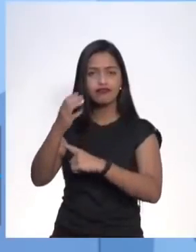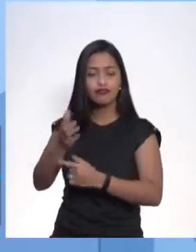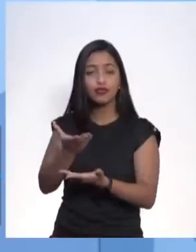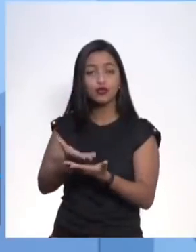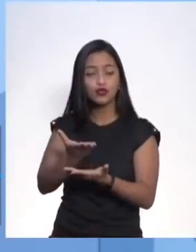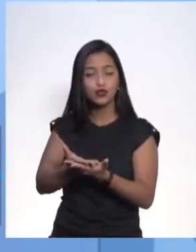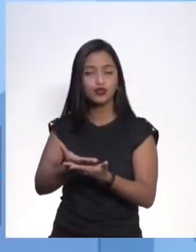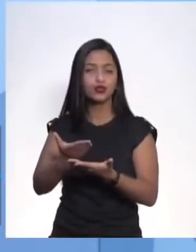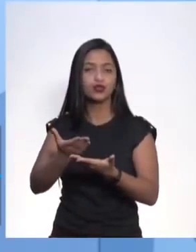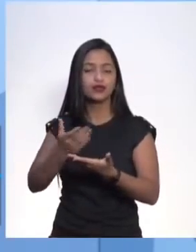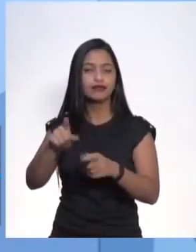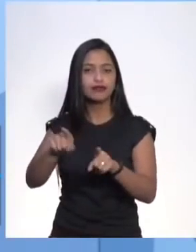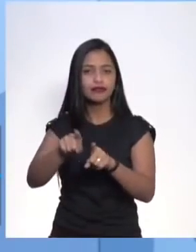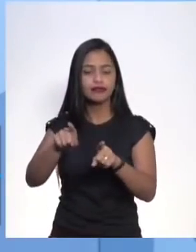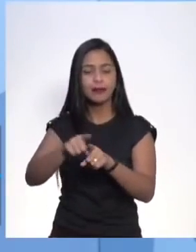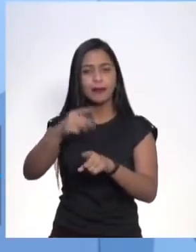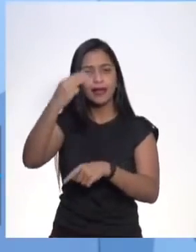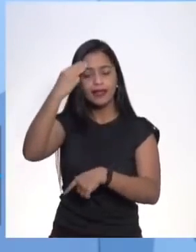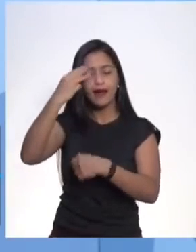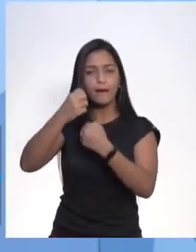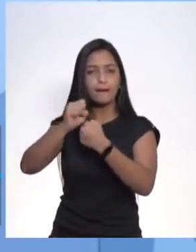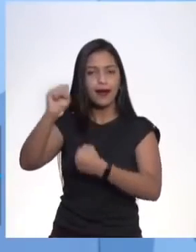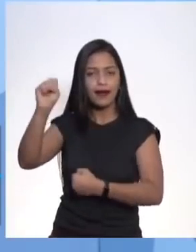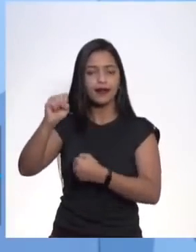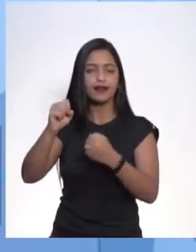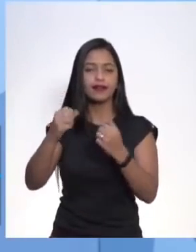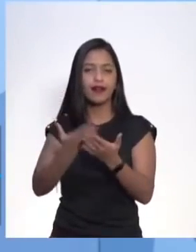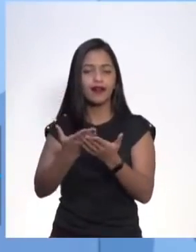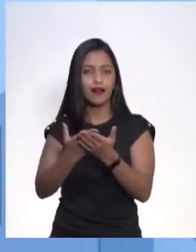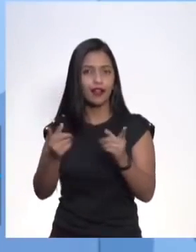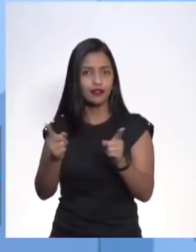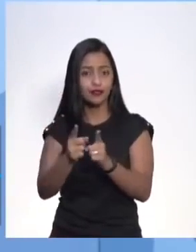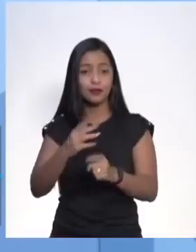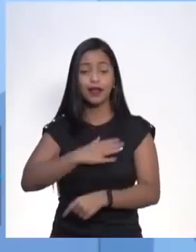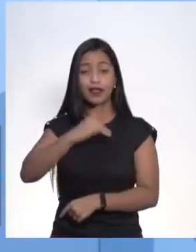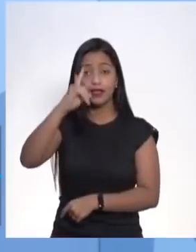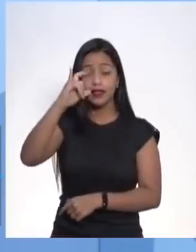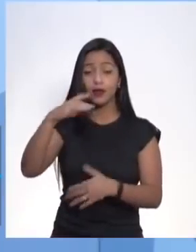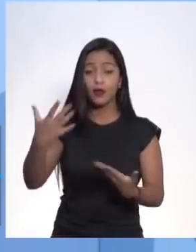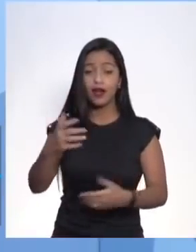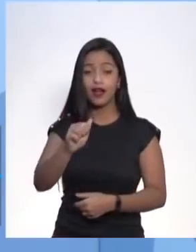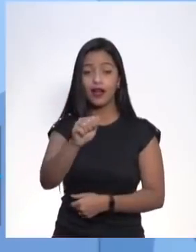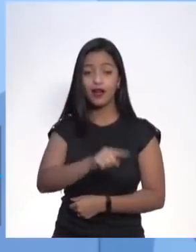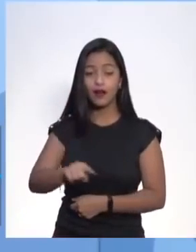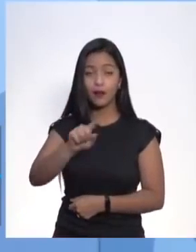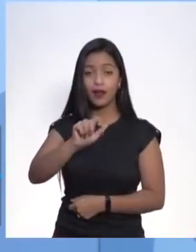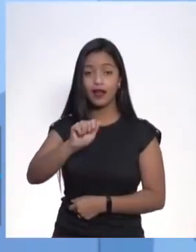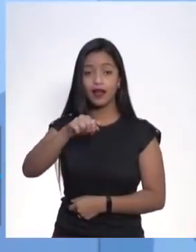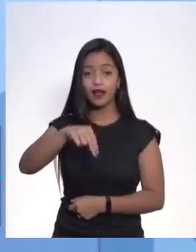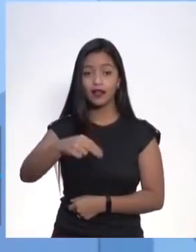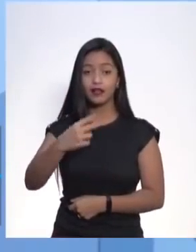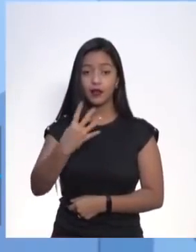cadernos, eu posto mapas mentais, resumos das aulas. E o meu Instagram é